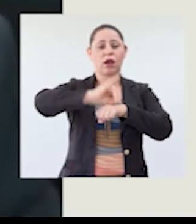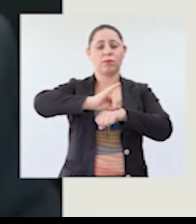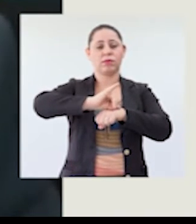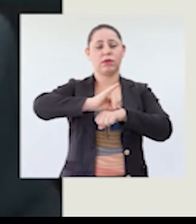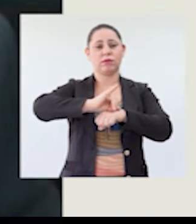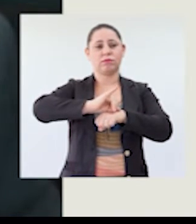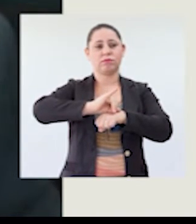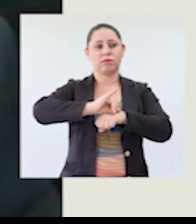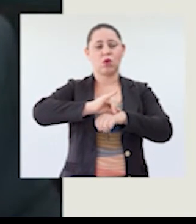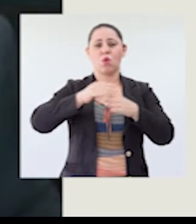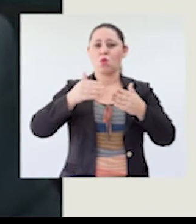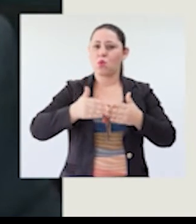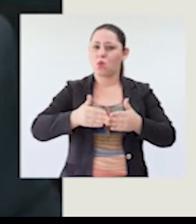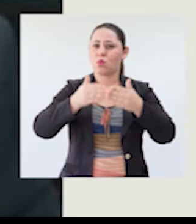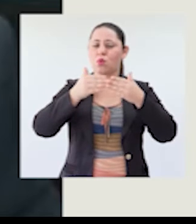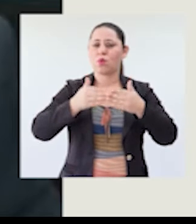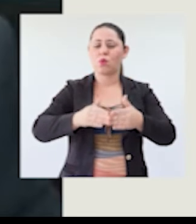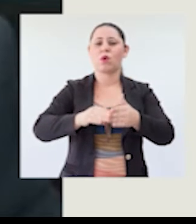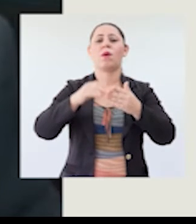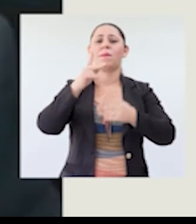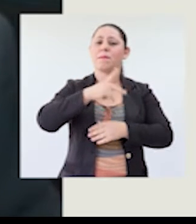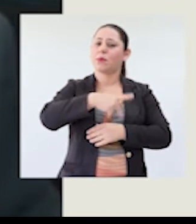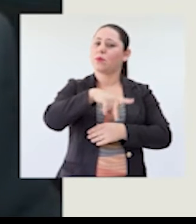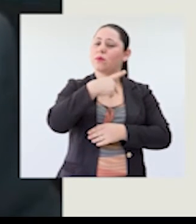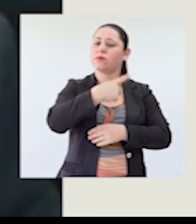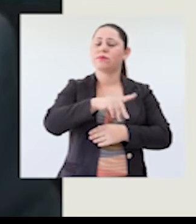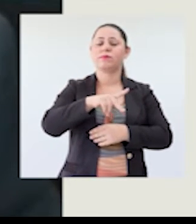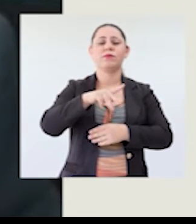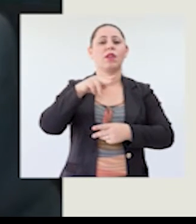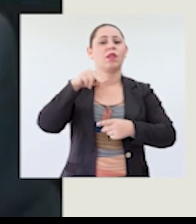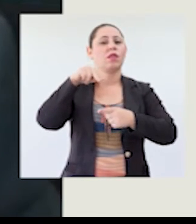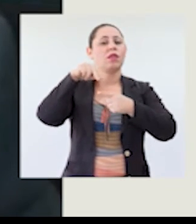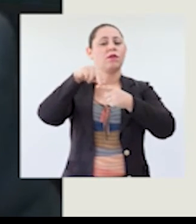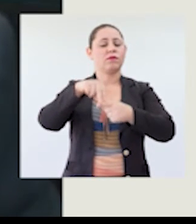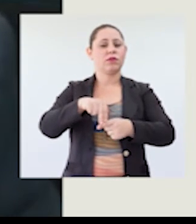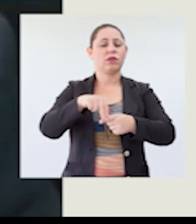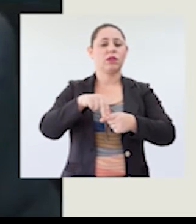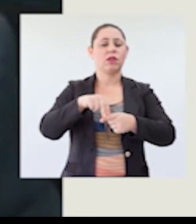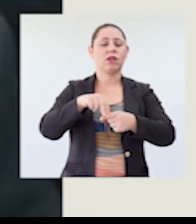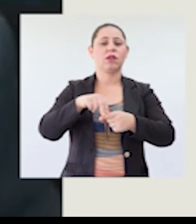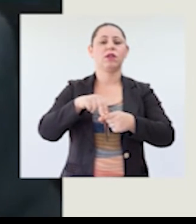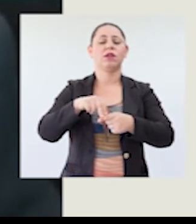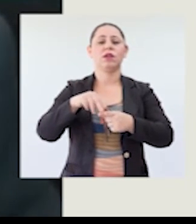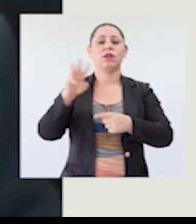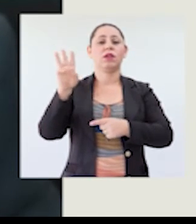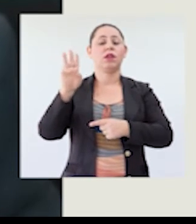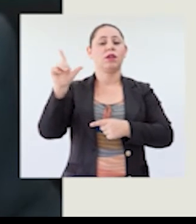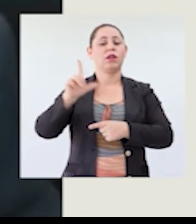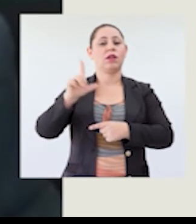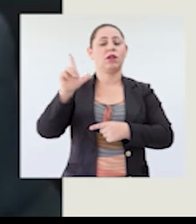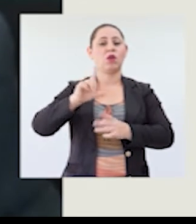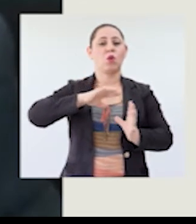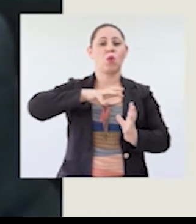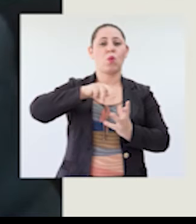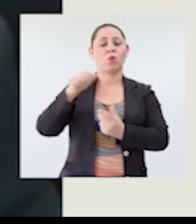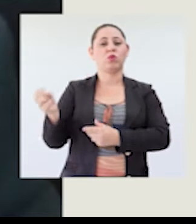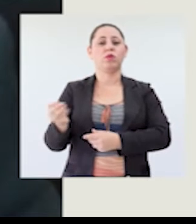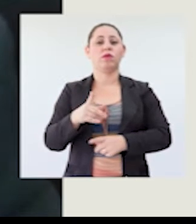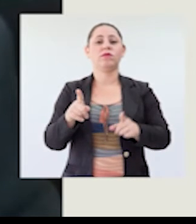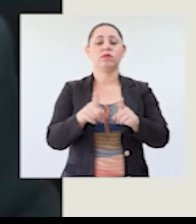estado, em Corumbá, Ponta Porã, Naviraí, Três Lagoas, Mundo Novo e